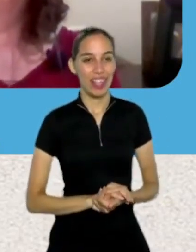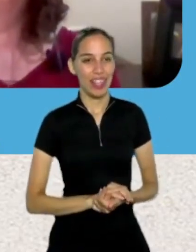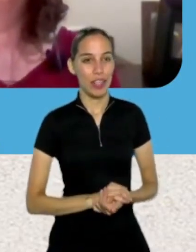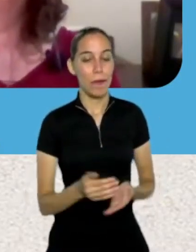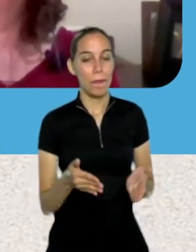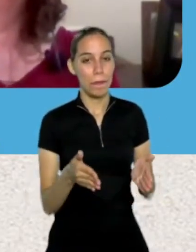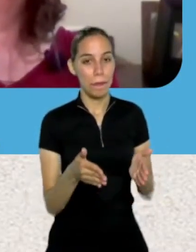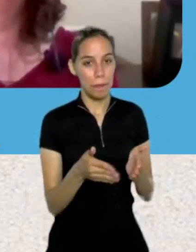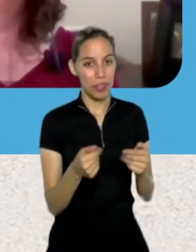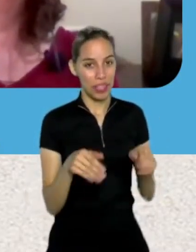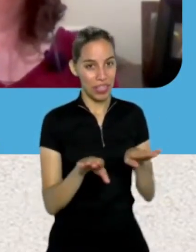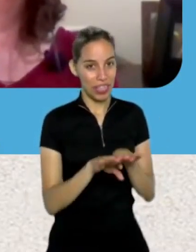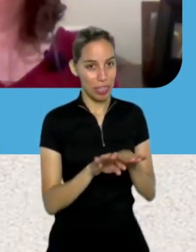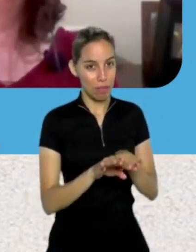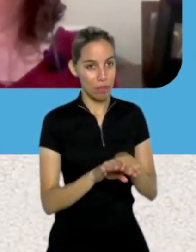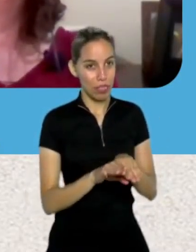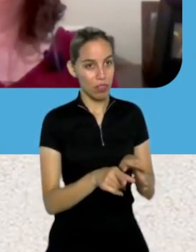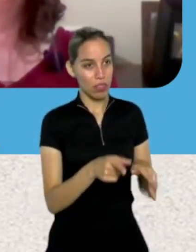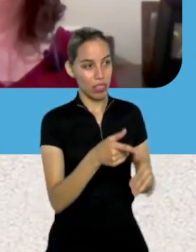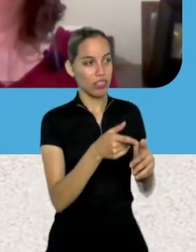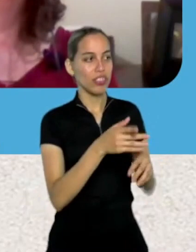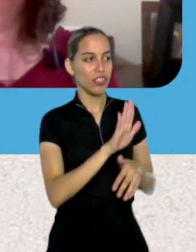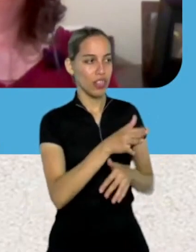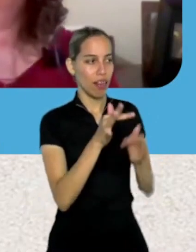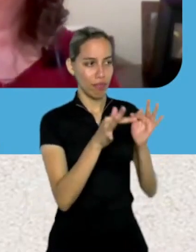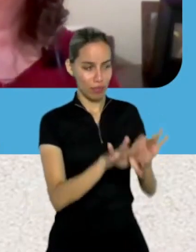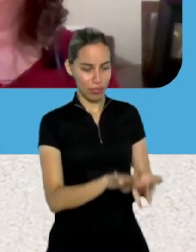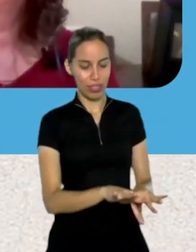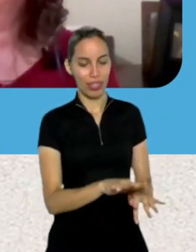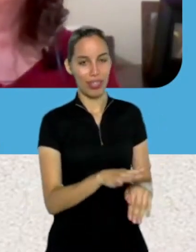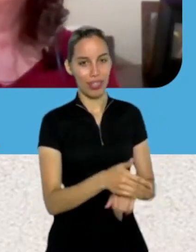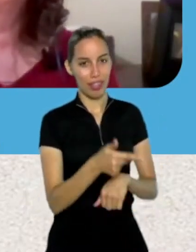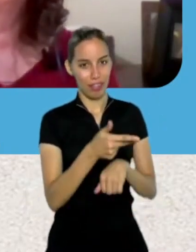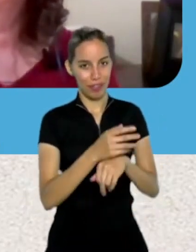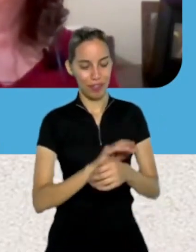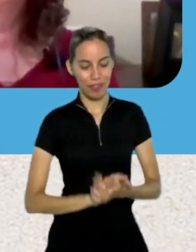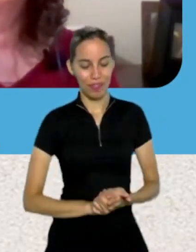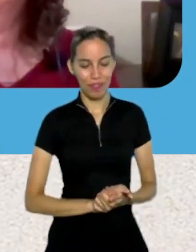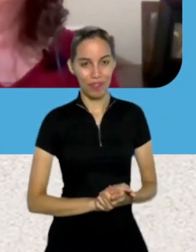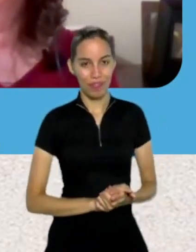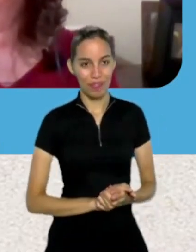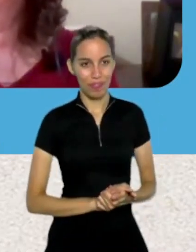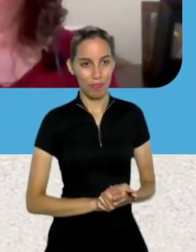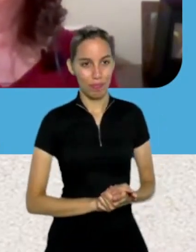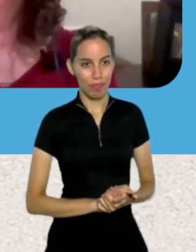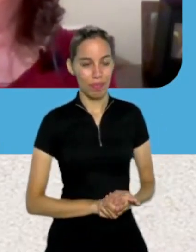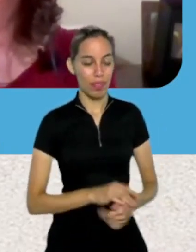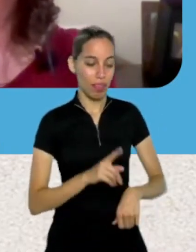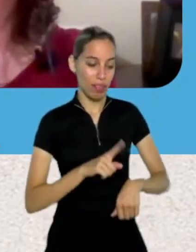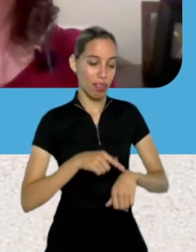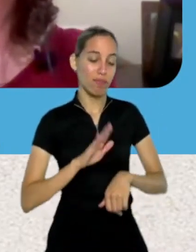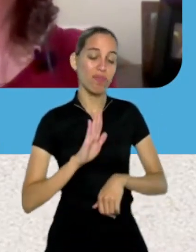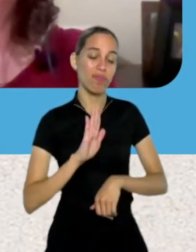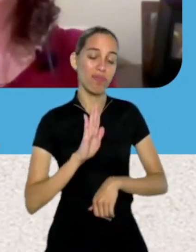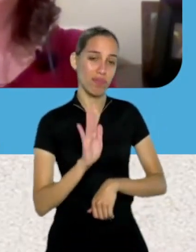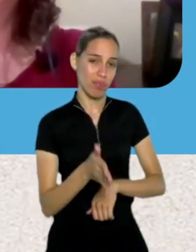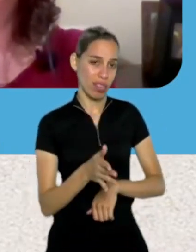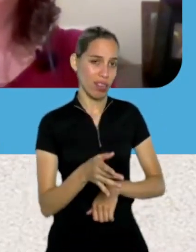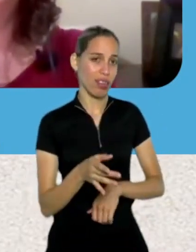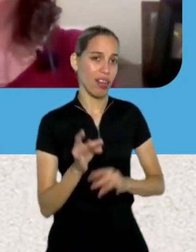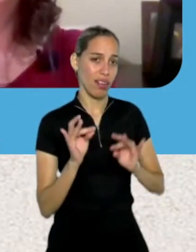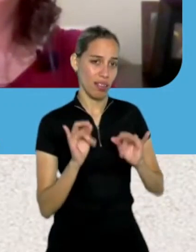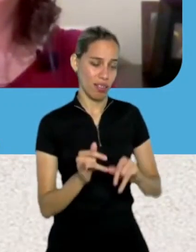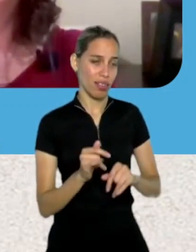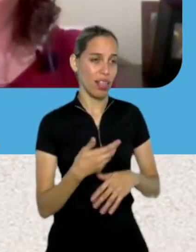você fazer suas considerações finais aqui para a gente, que o nosso tempo realmente já esgotou, e desde já eu quero